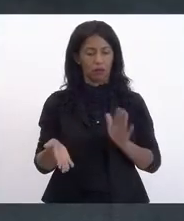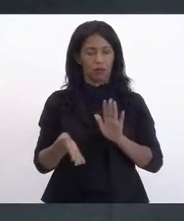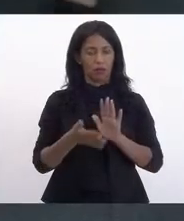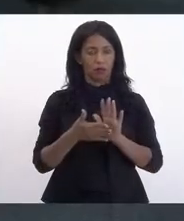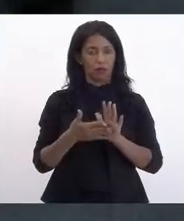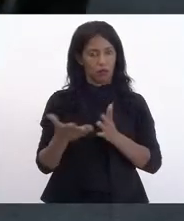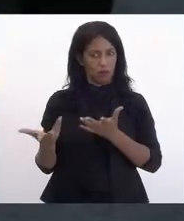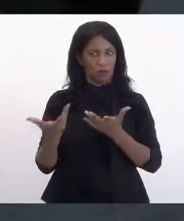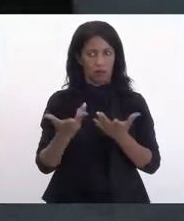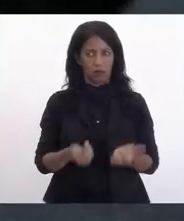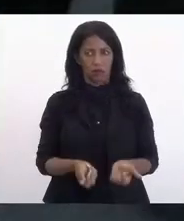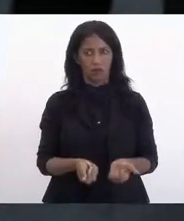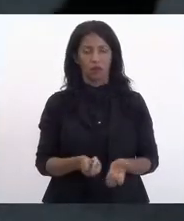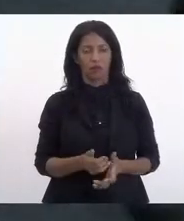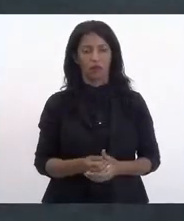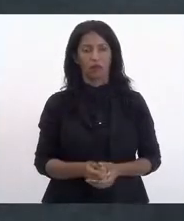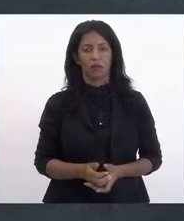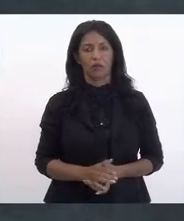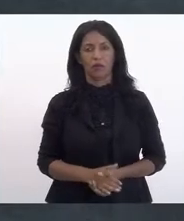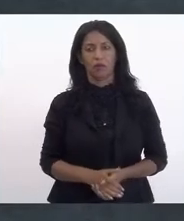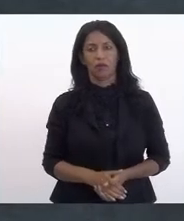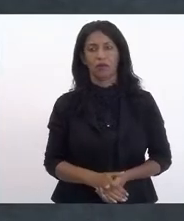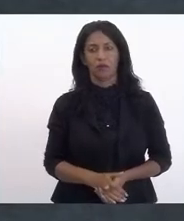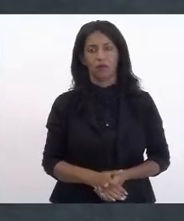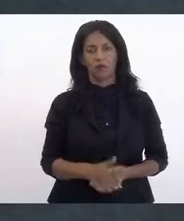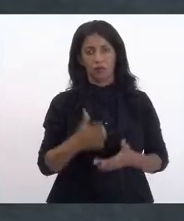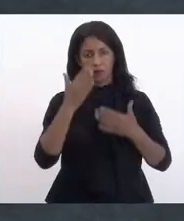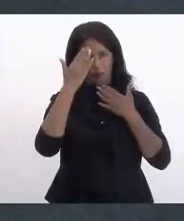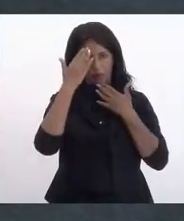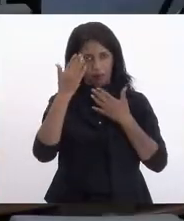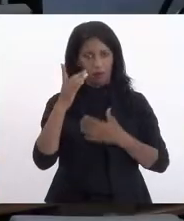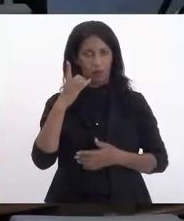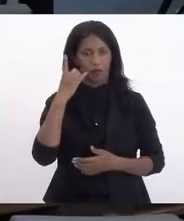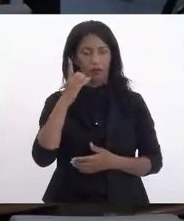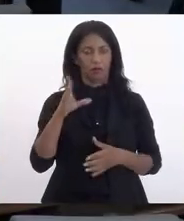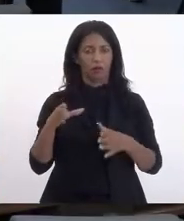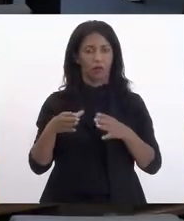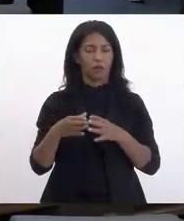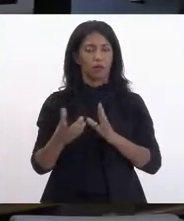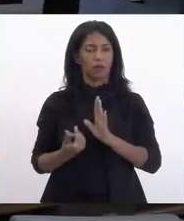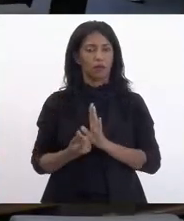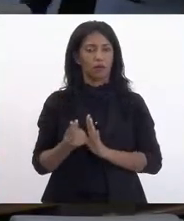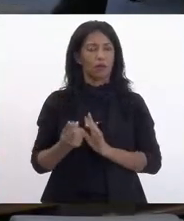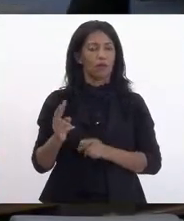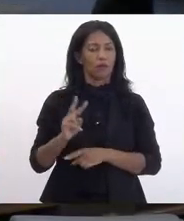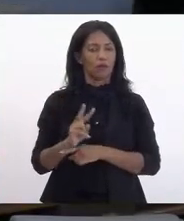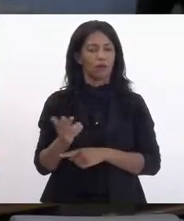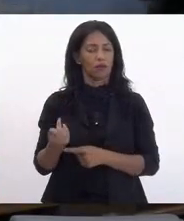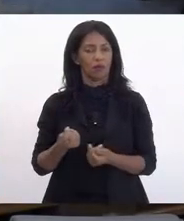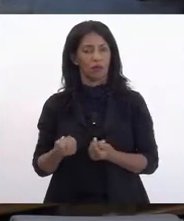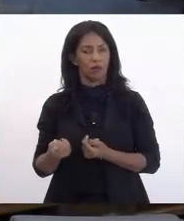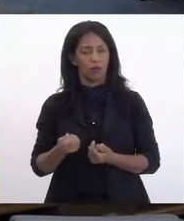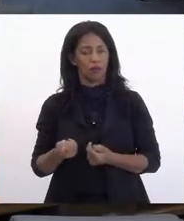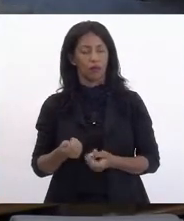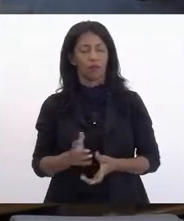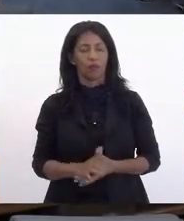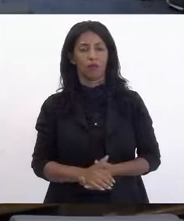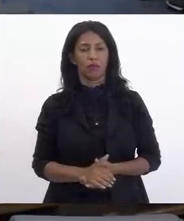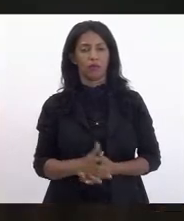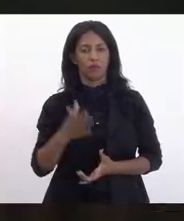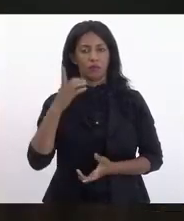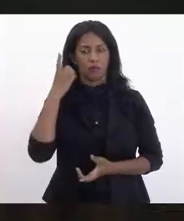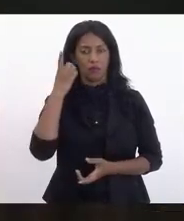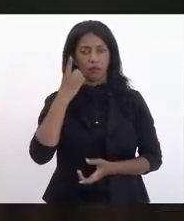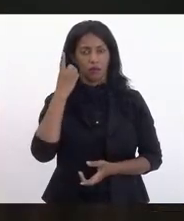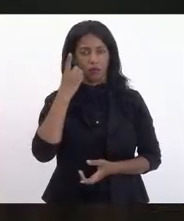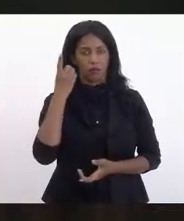parecer é favorável. Favorável. Obrigada, deputado Carlos Mink. Pela Comissão de Orçamentos, Finanças, Fiscalização Financeira e